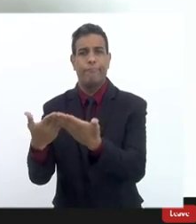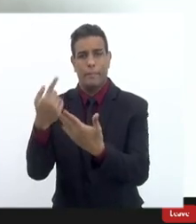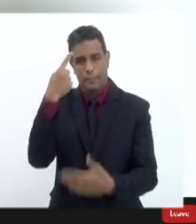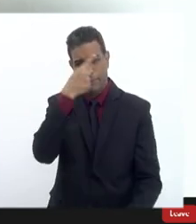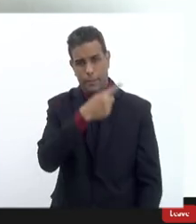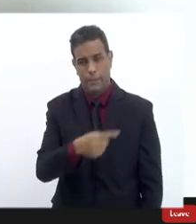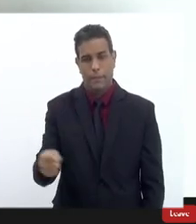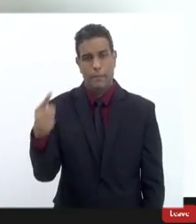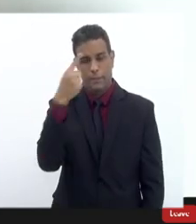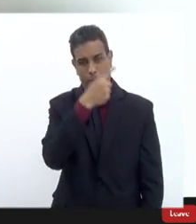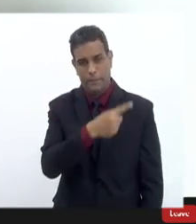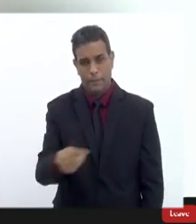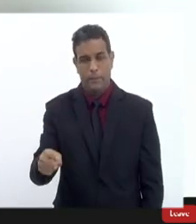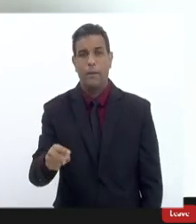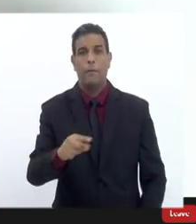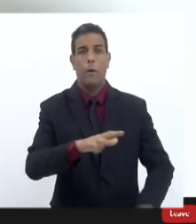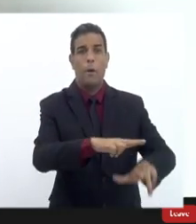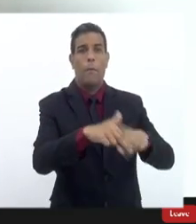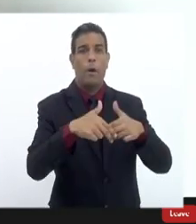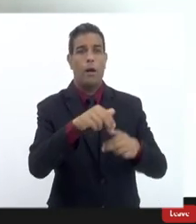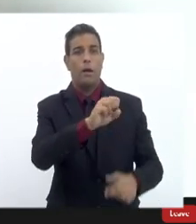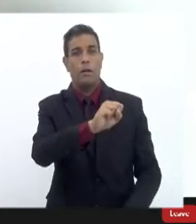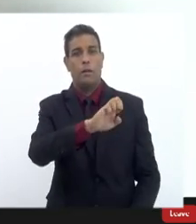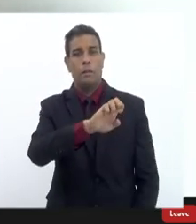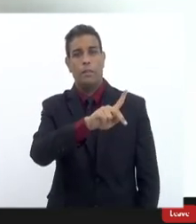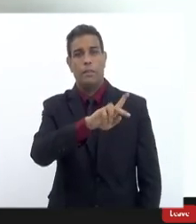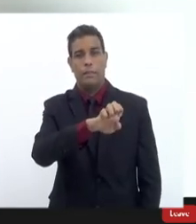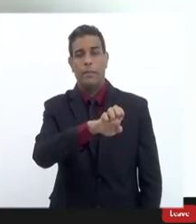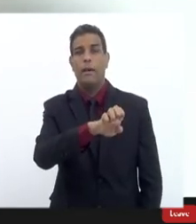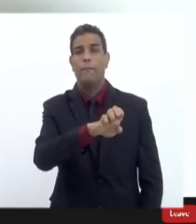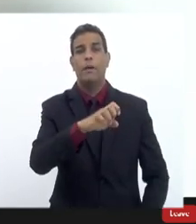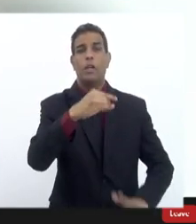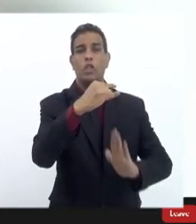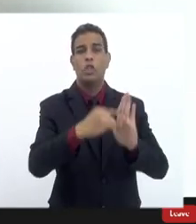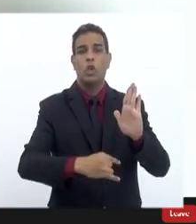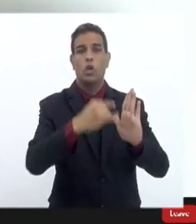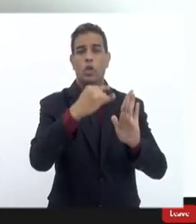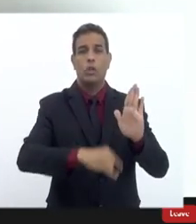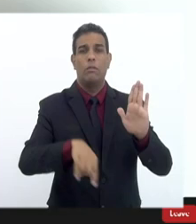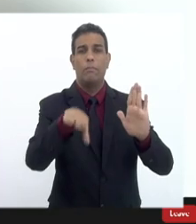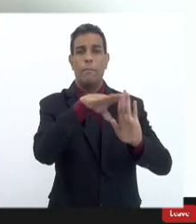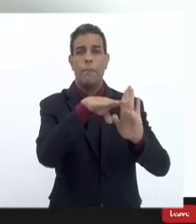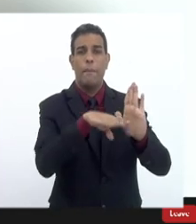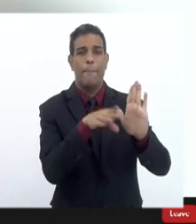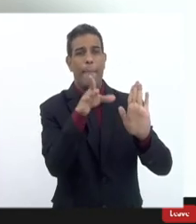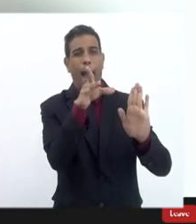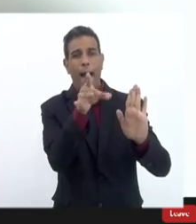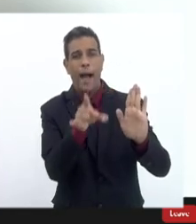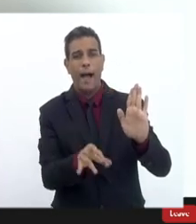encaminhados pelo CEP, por exemplo, enfim, toda sorte de documentação que relate